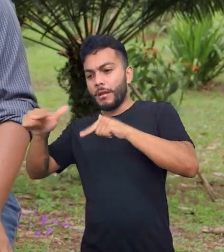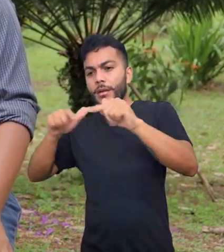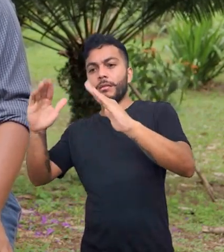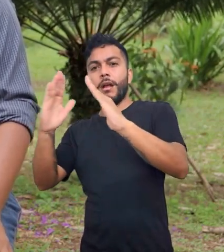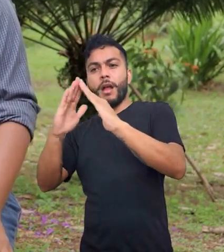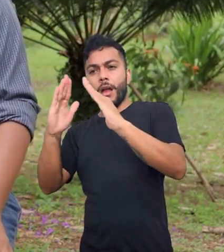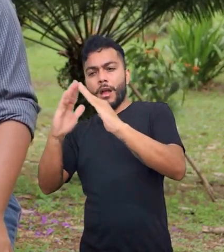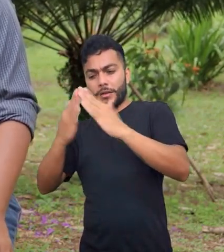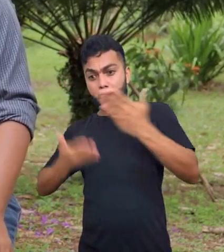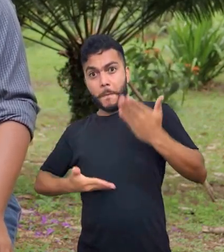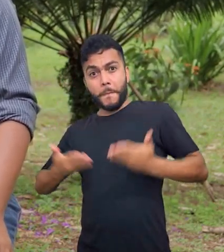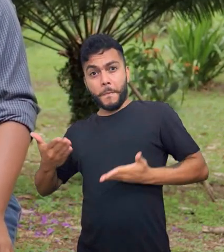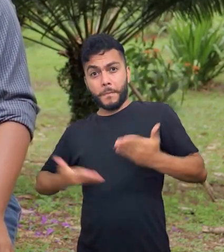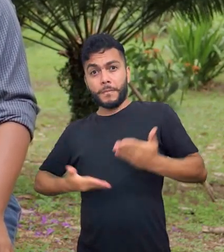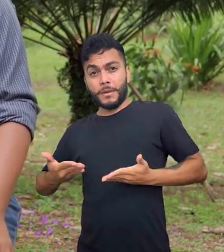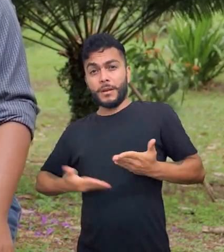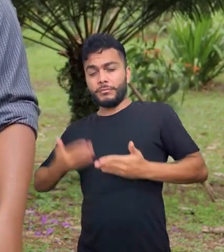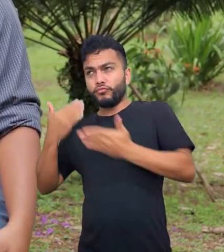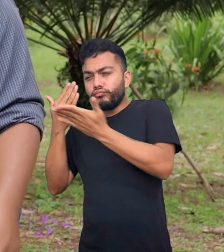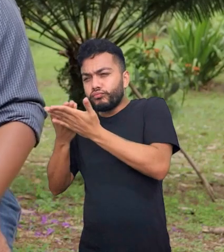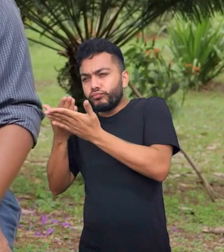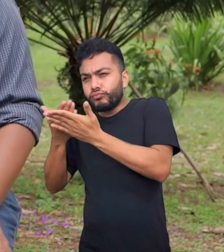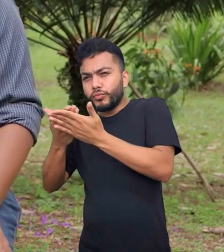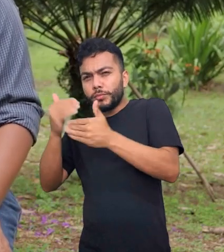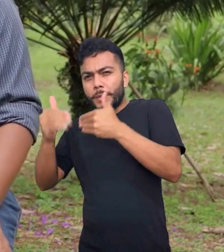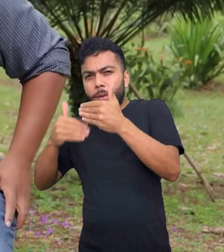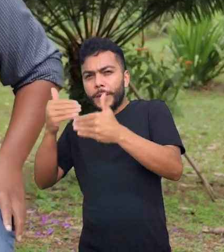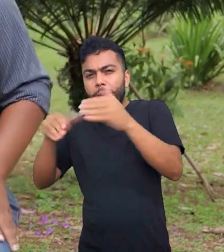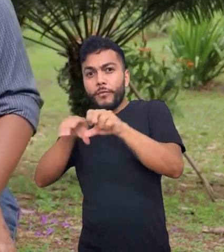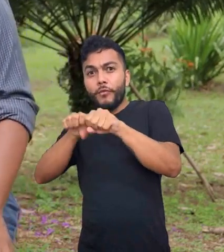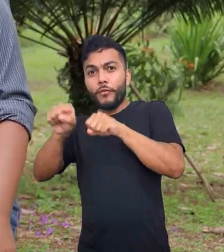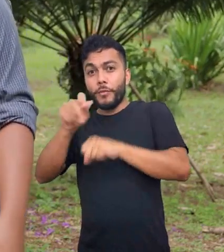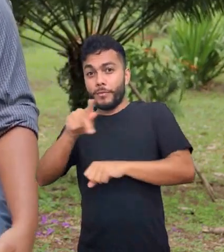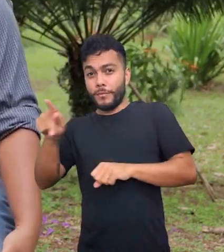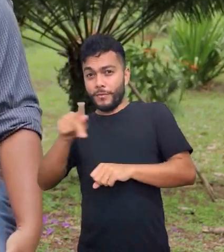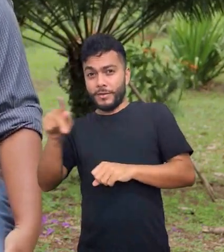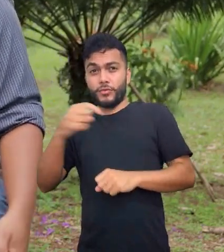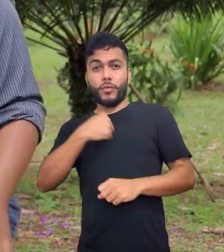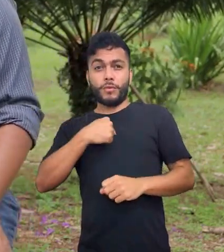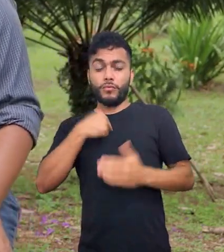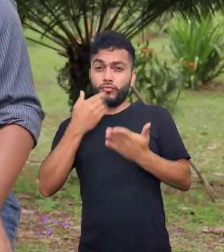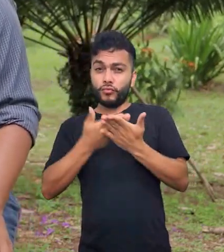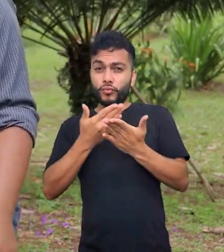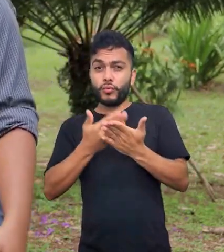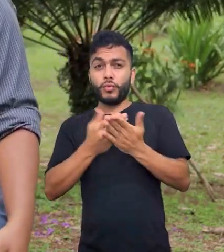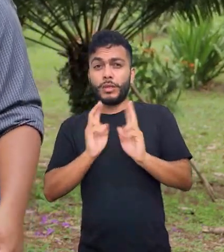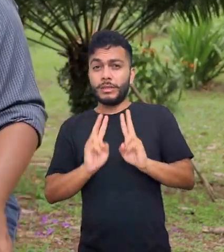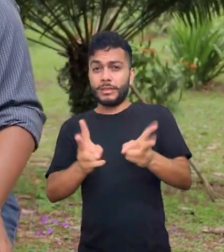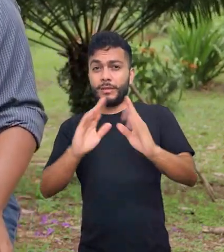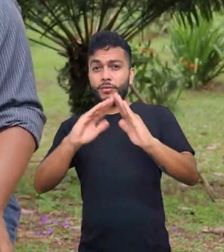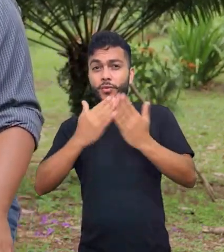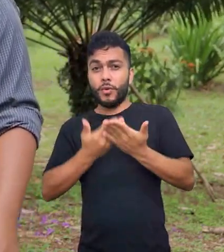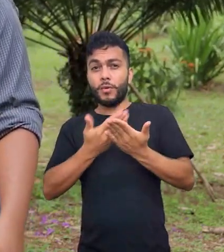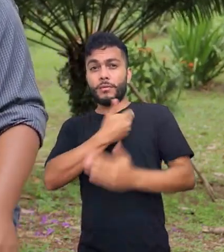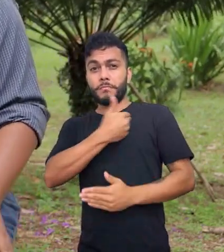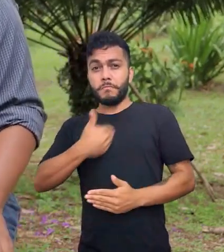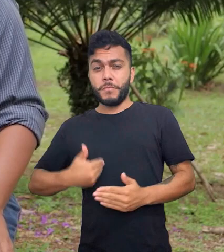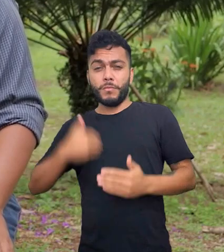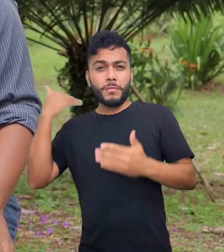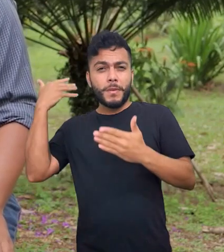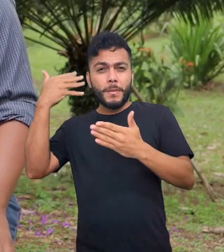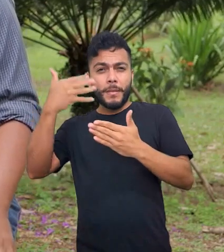educação pública e instituições públicas de ensino. Depois, fico imerso no mundo do trabalho,